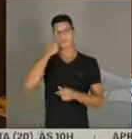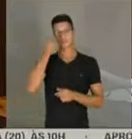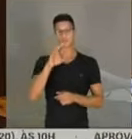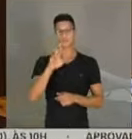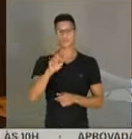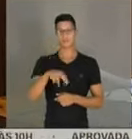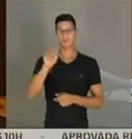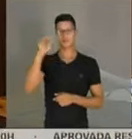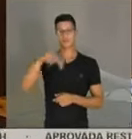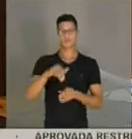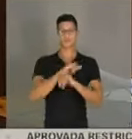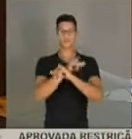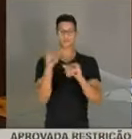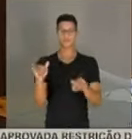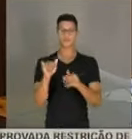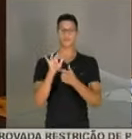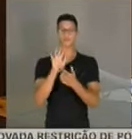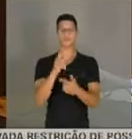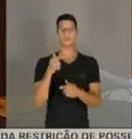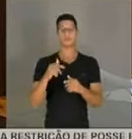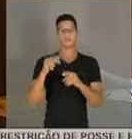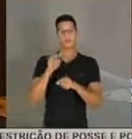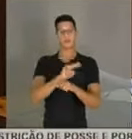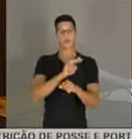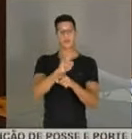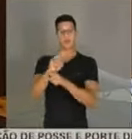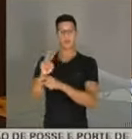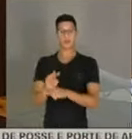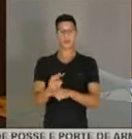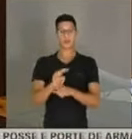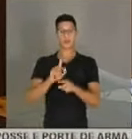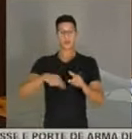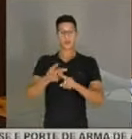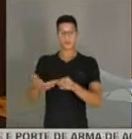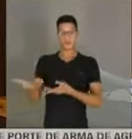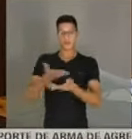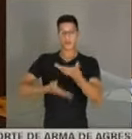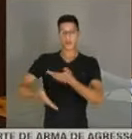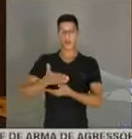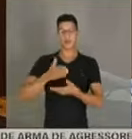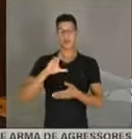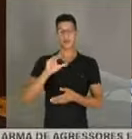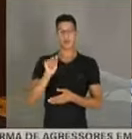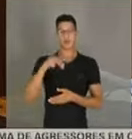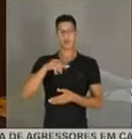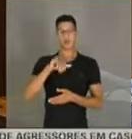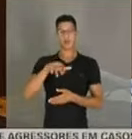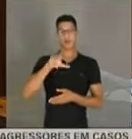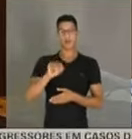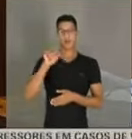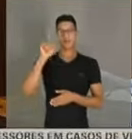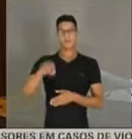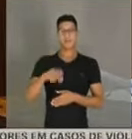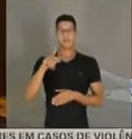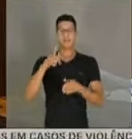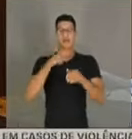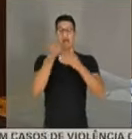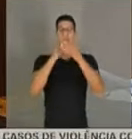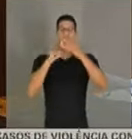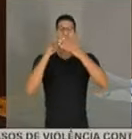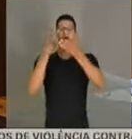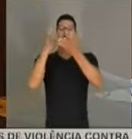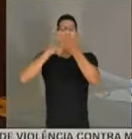Renan foi feliz em indiciá-lo, ele estava protegendo mais um intermediário no caso da CanSino, que é o seu genro, que tinha uma carta